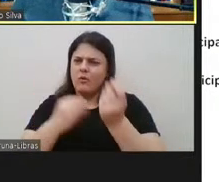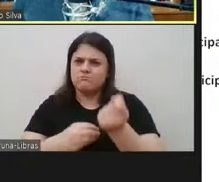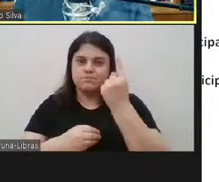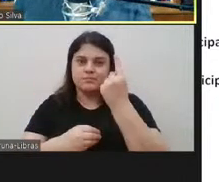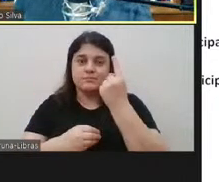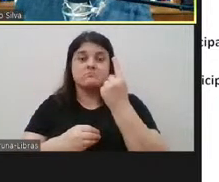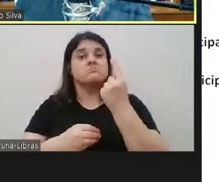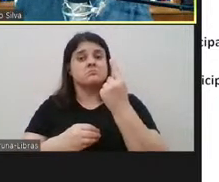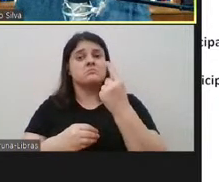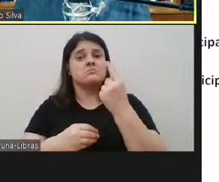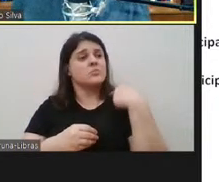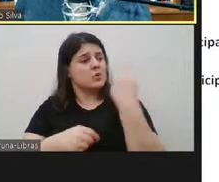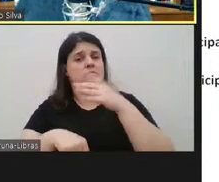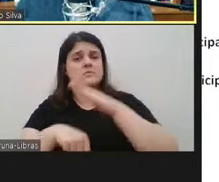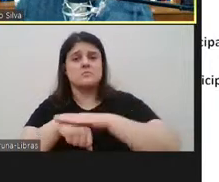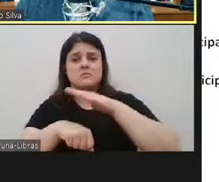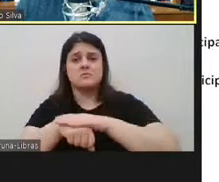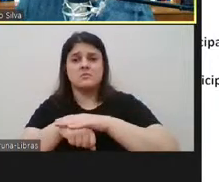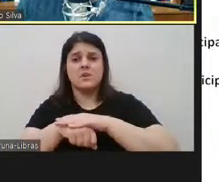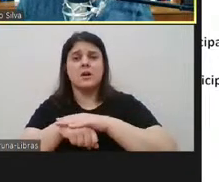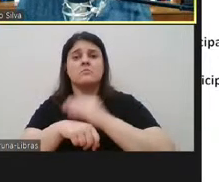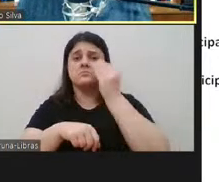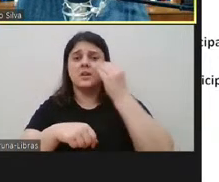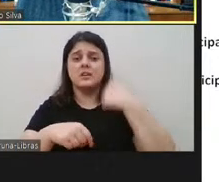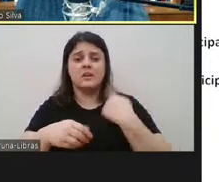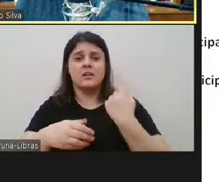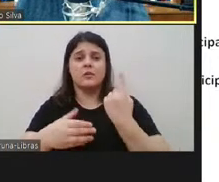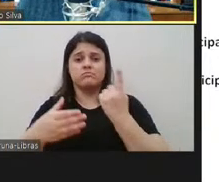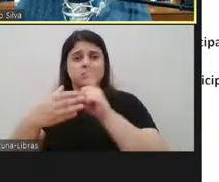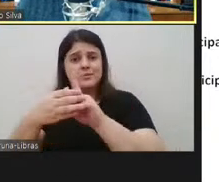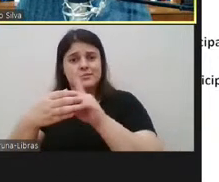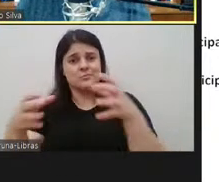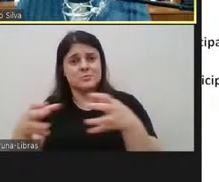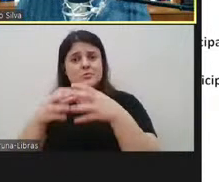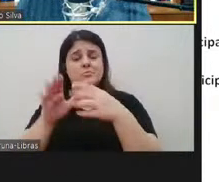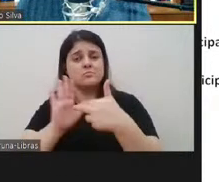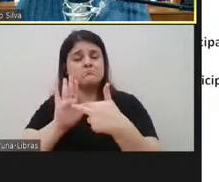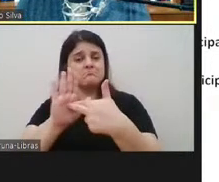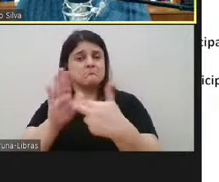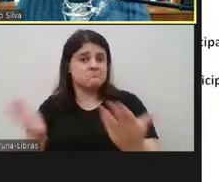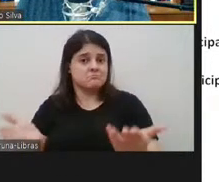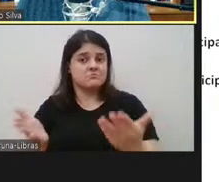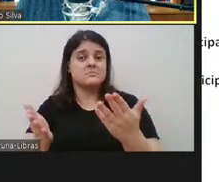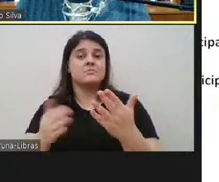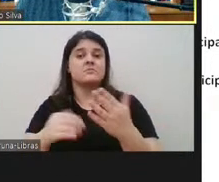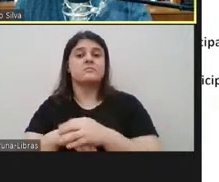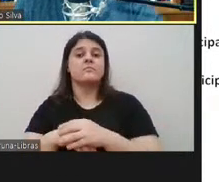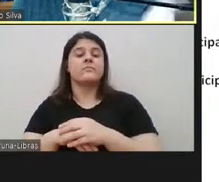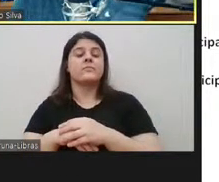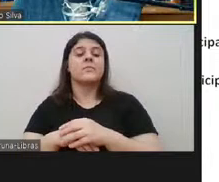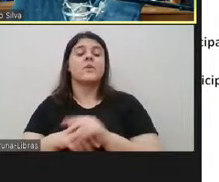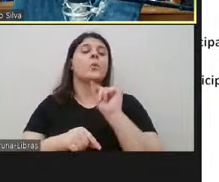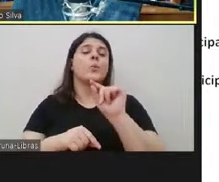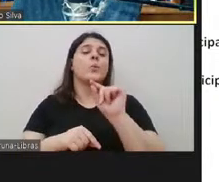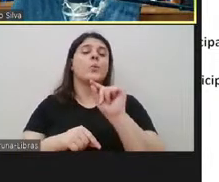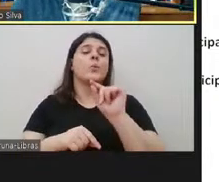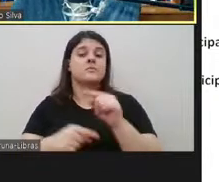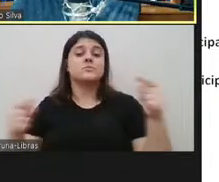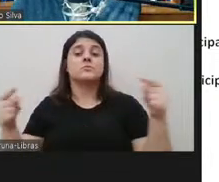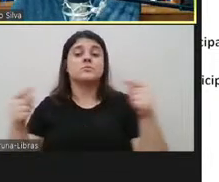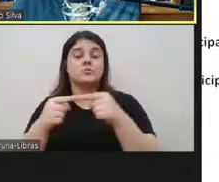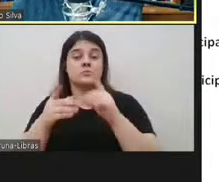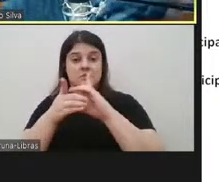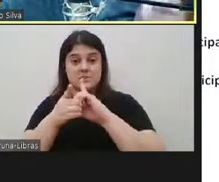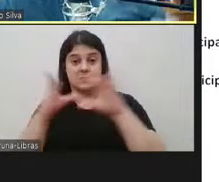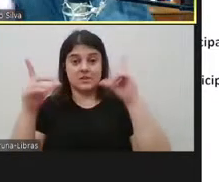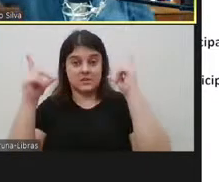por que não sejamos nós os próximos políticos afinal de contas tem algo mágico e aí eu encerro mesmo a minha fala que tá presente